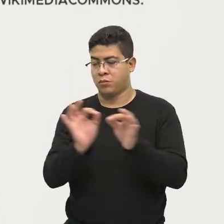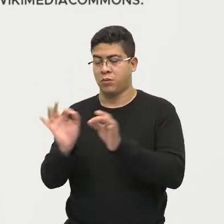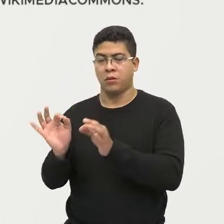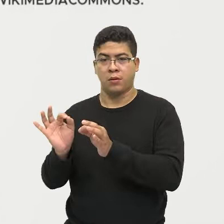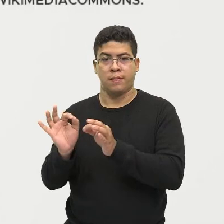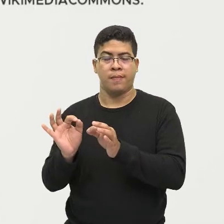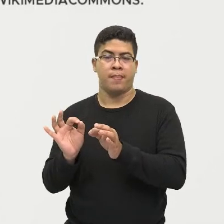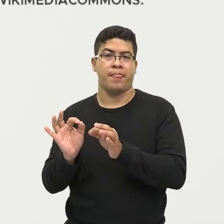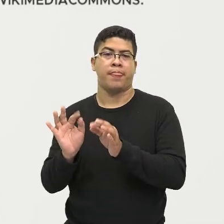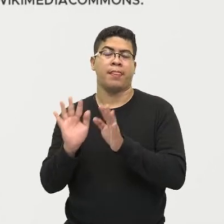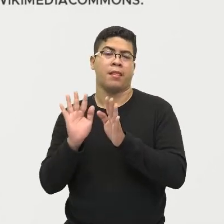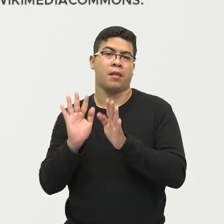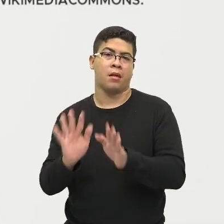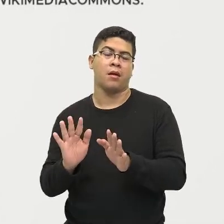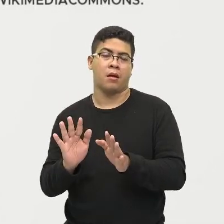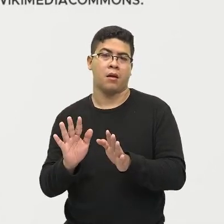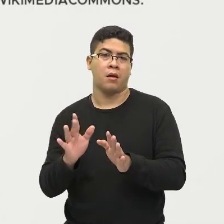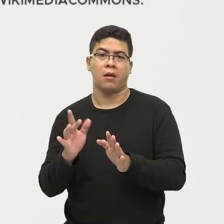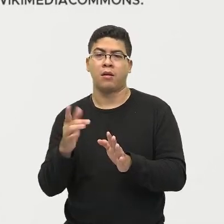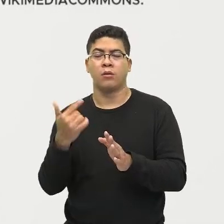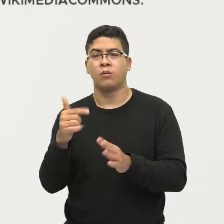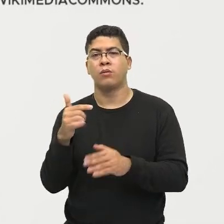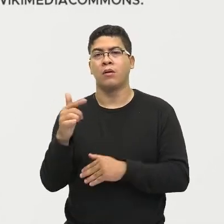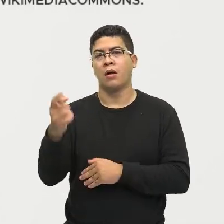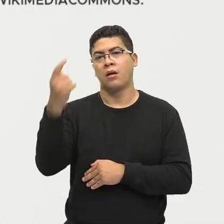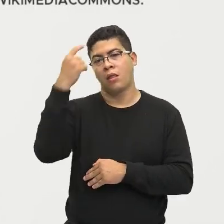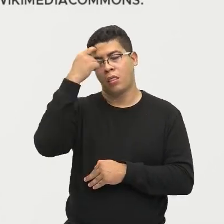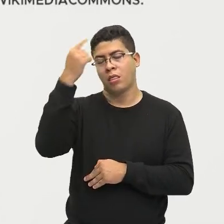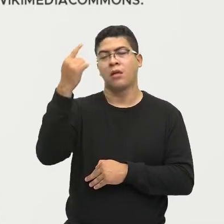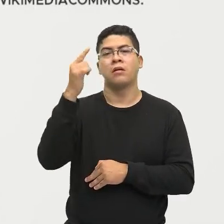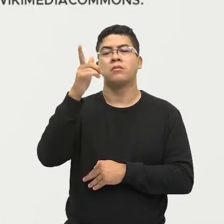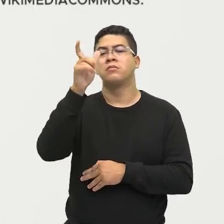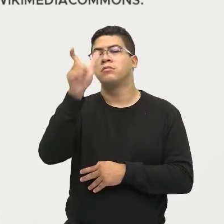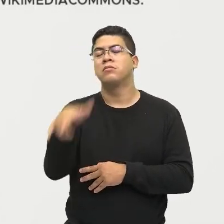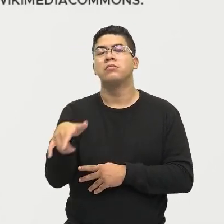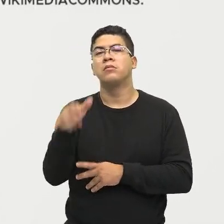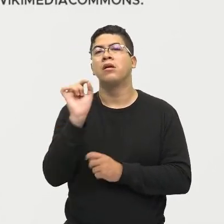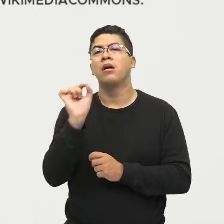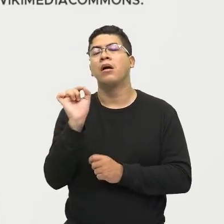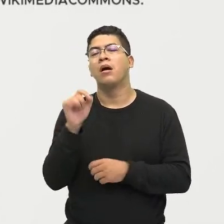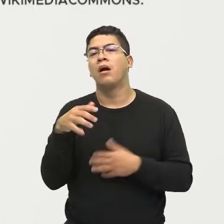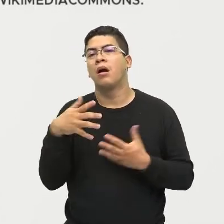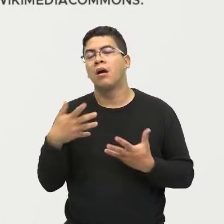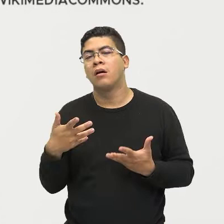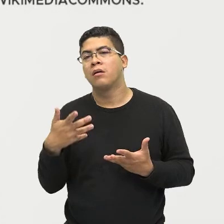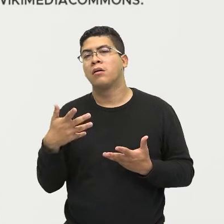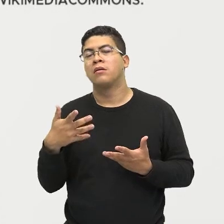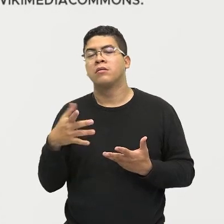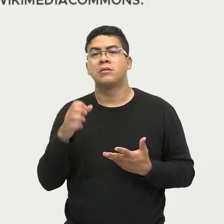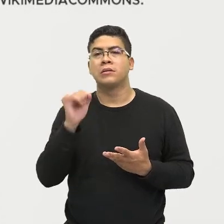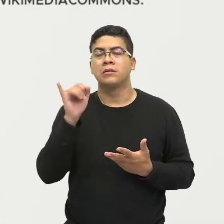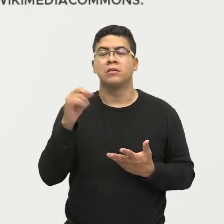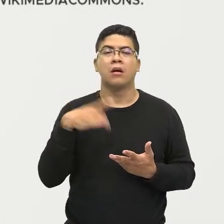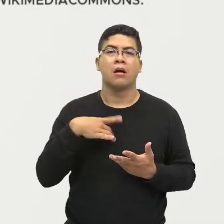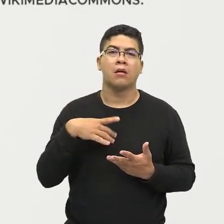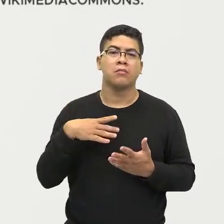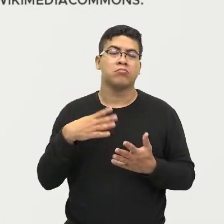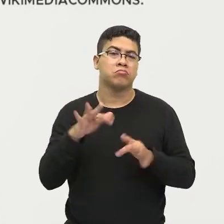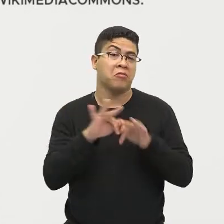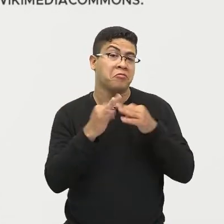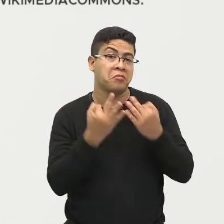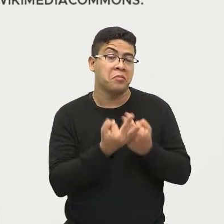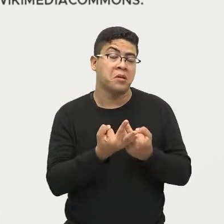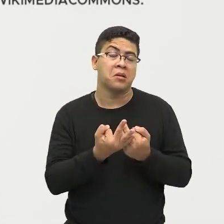tem aquela ideia, né, de quem seja, né, se é de um parente, mas